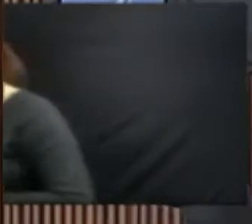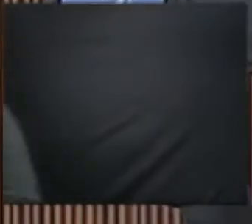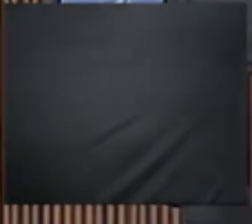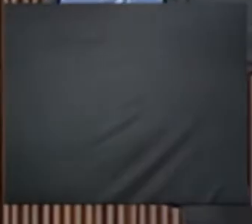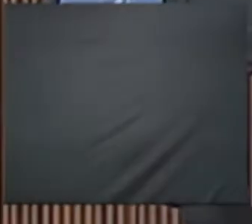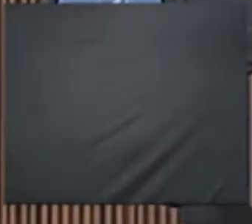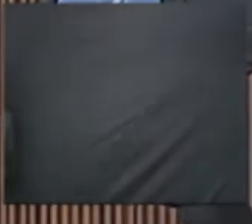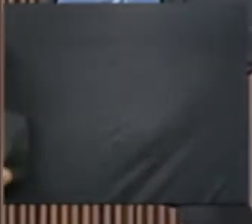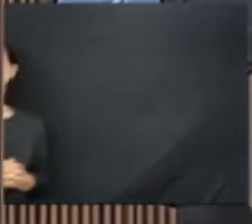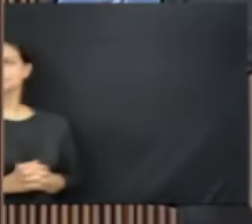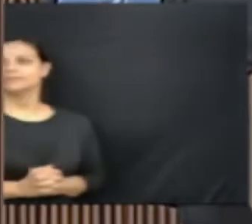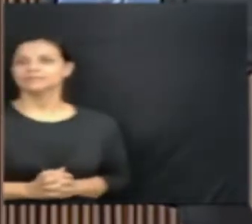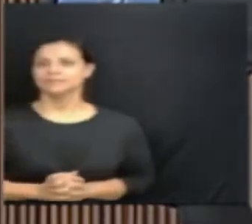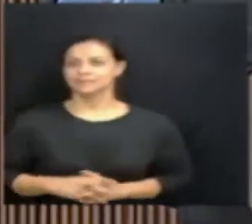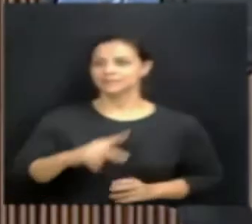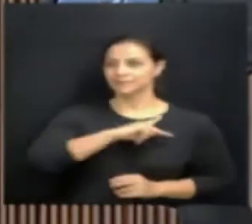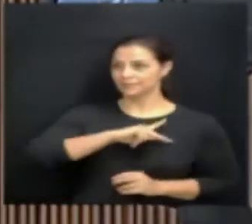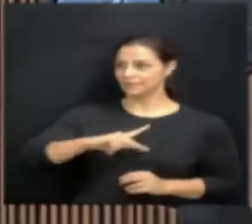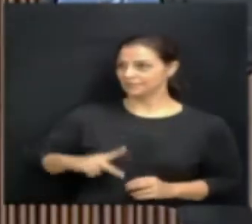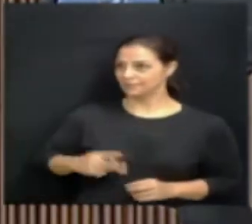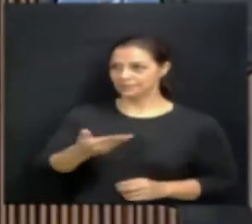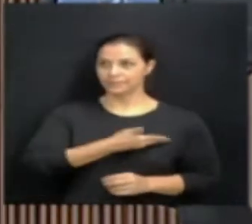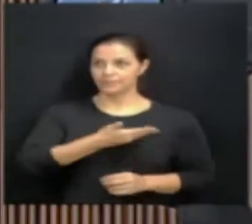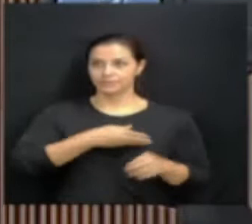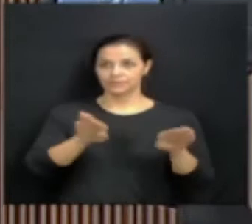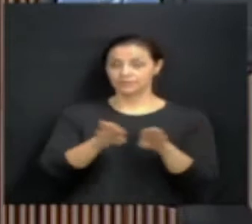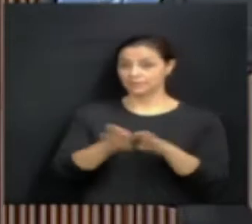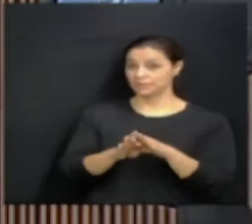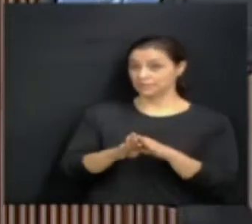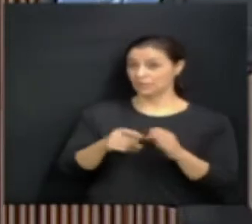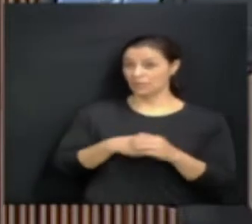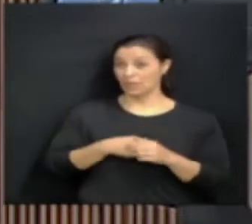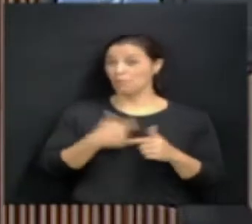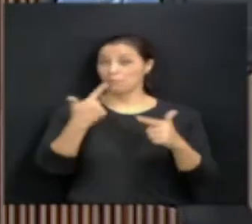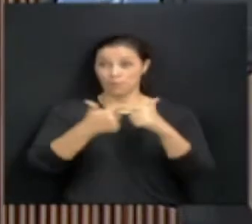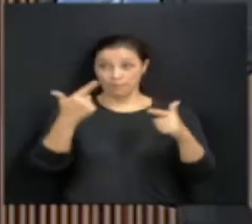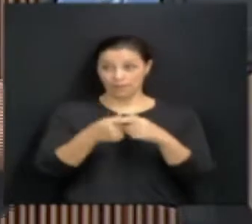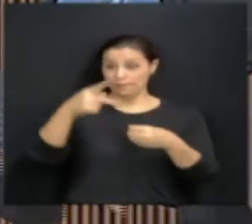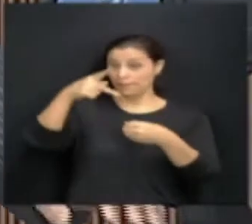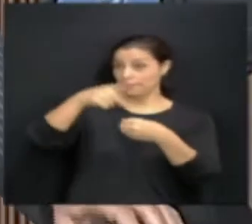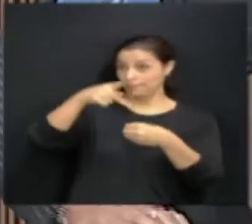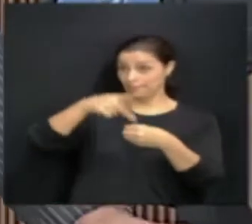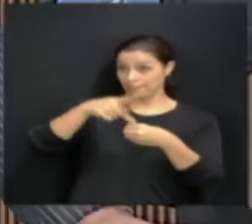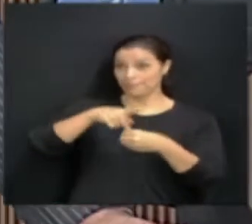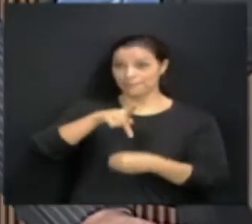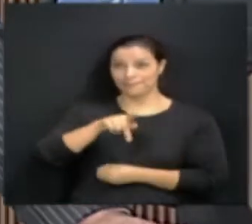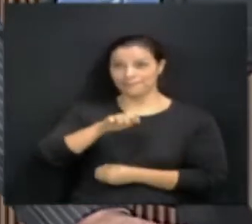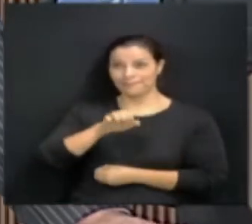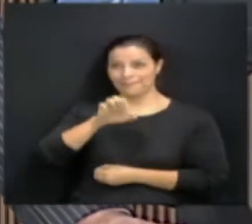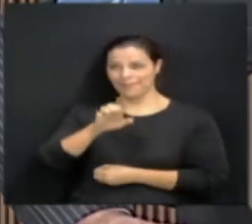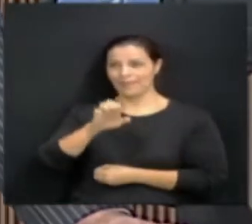presidente, caros colegas, o rombo da Petrobras, que assustou o